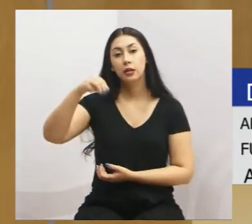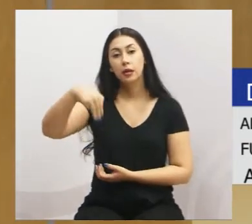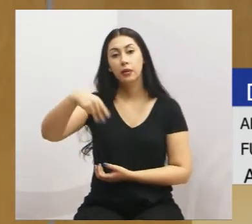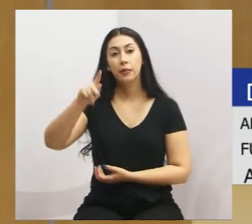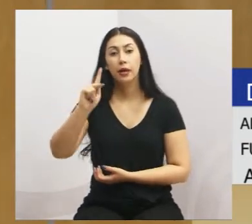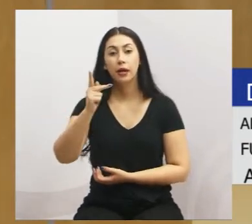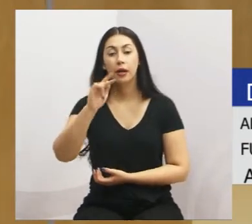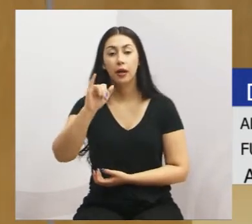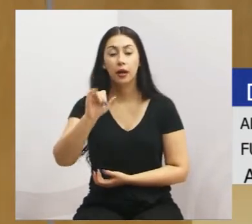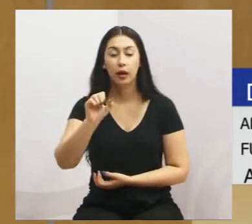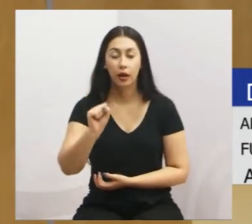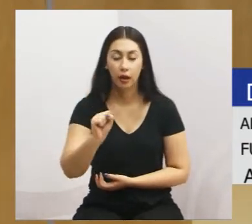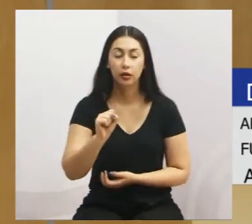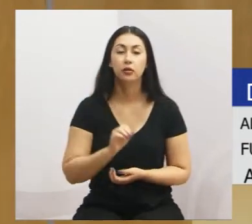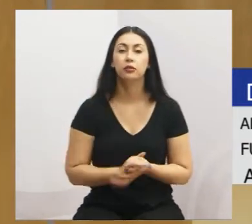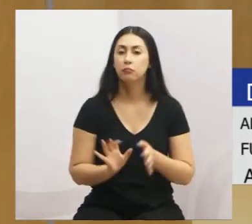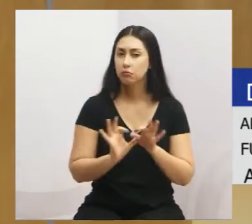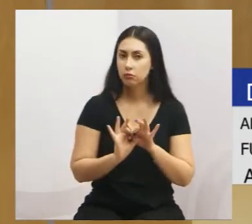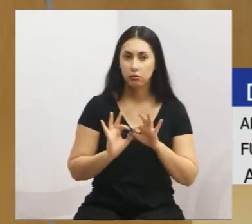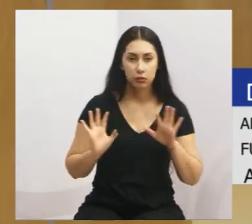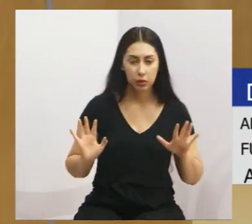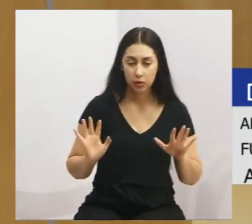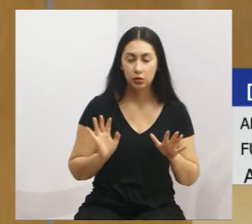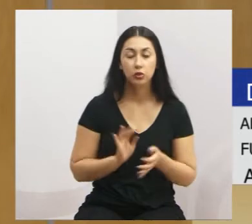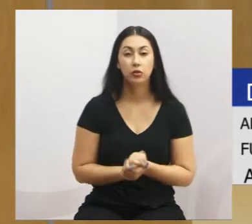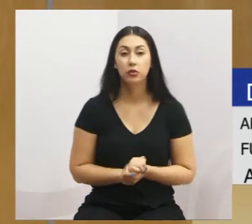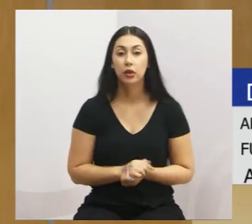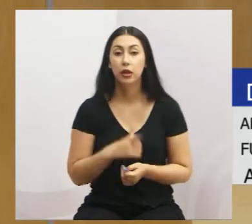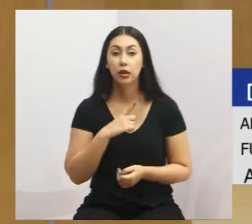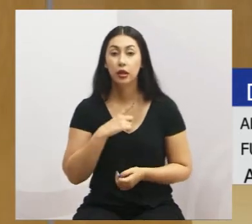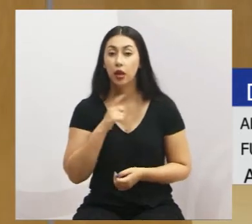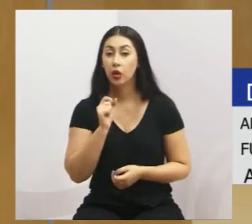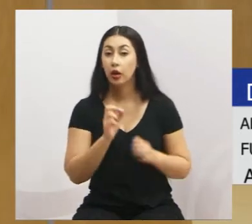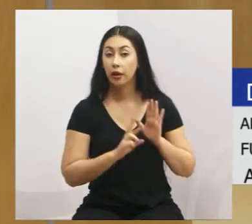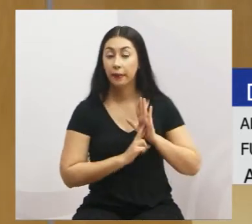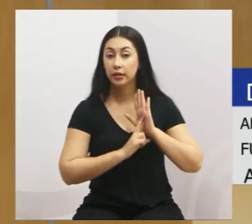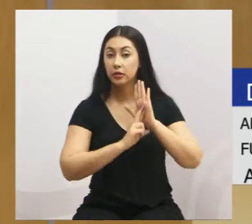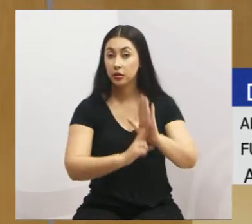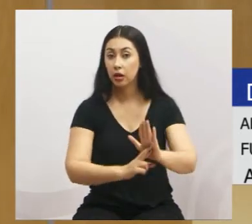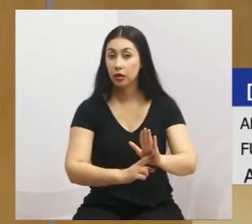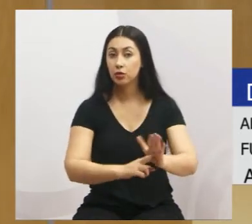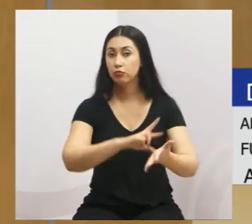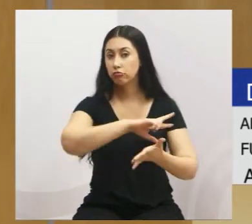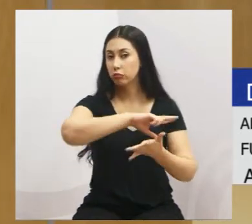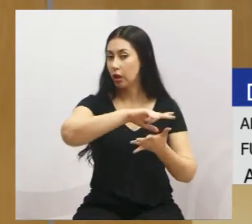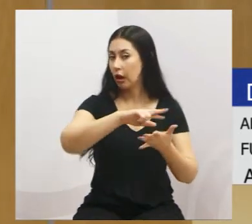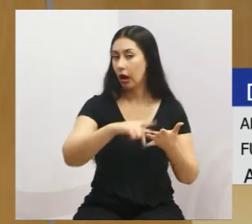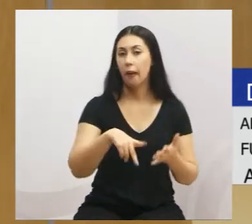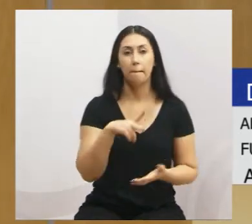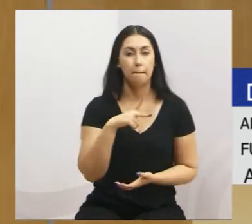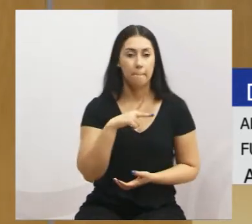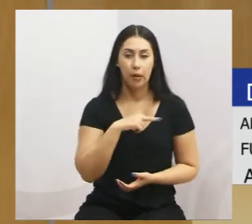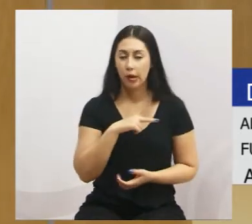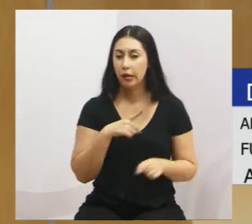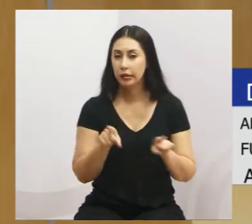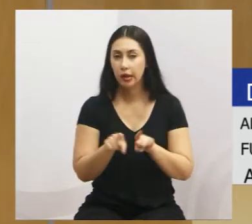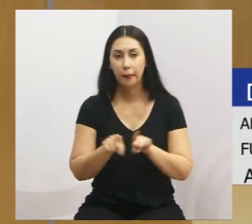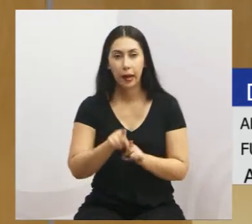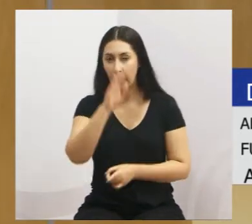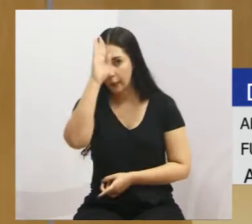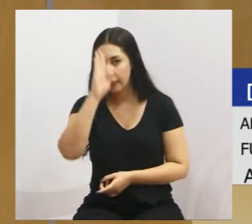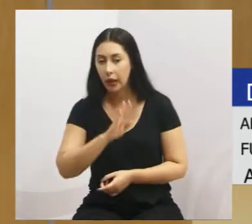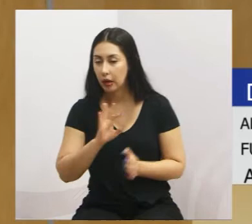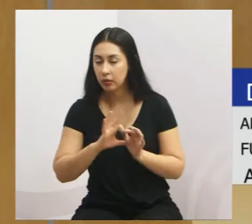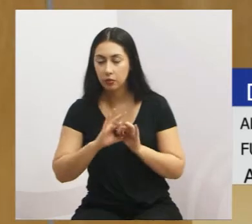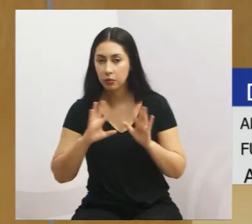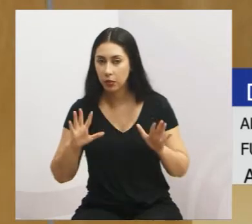órgão com caráter deliberativo, composto por representantes de entidades públicas e privadas, bem como de segmentos ou